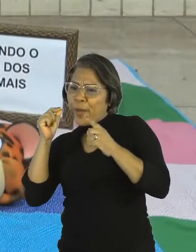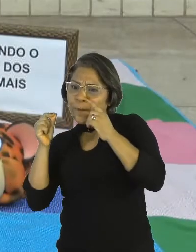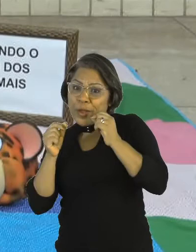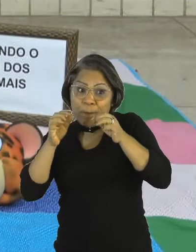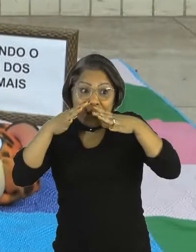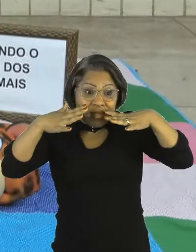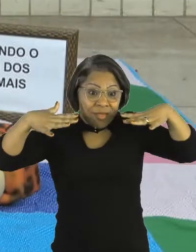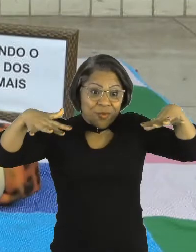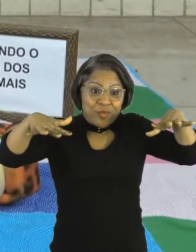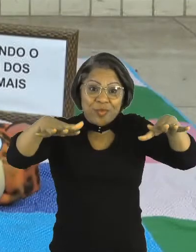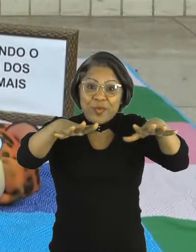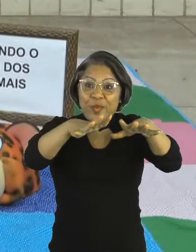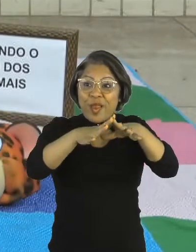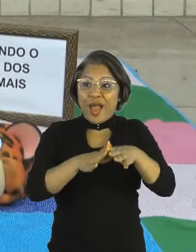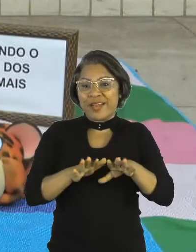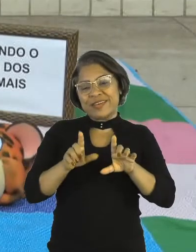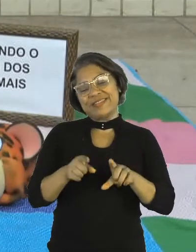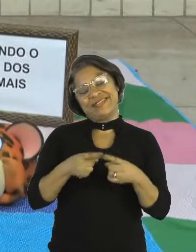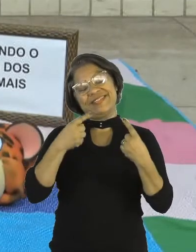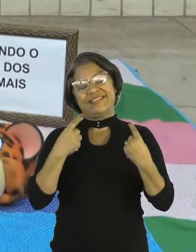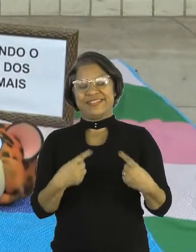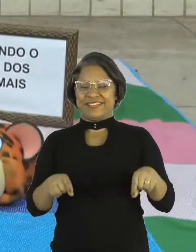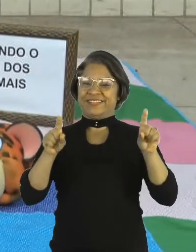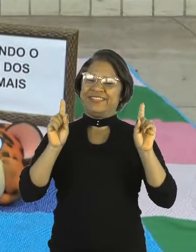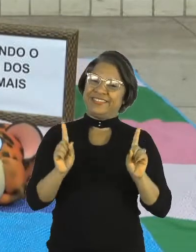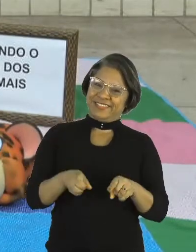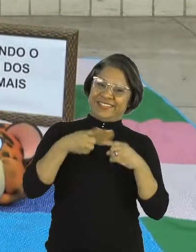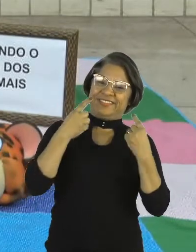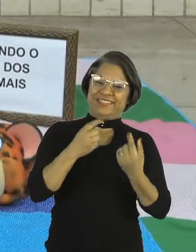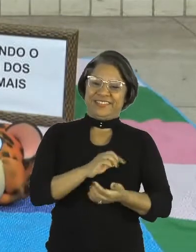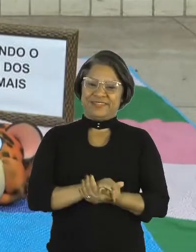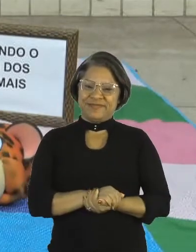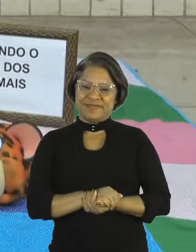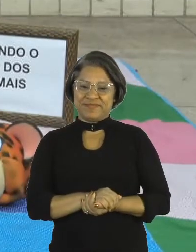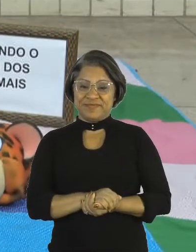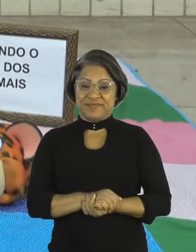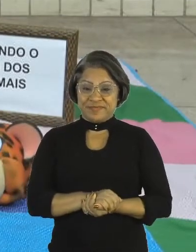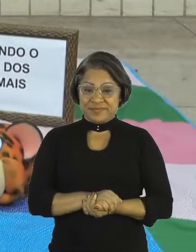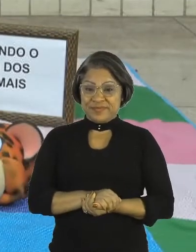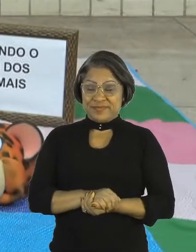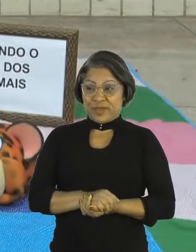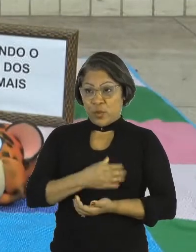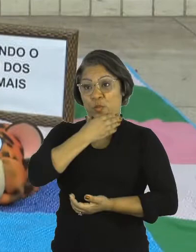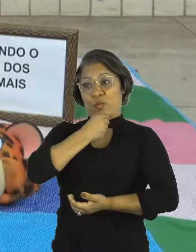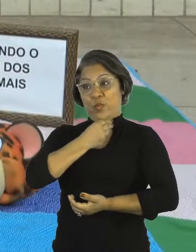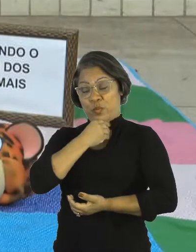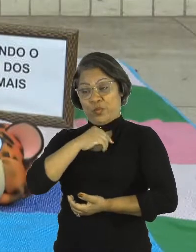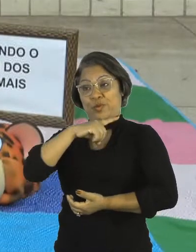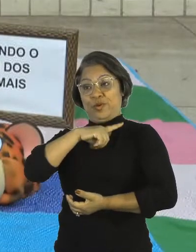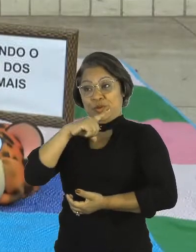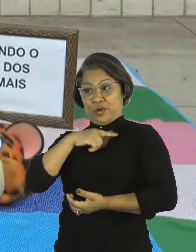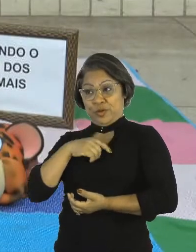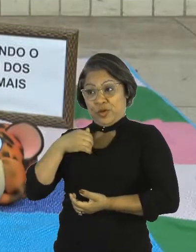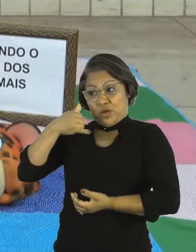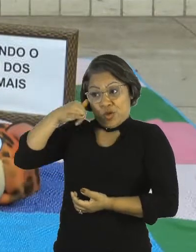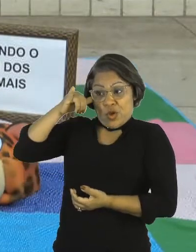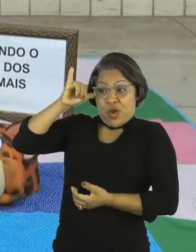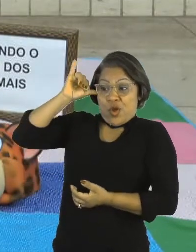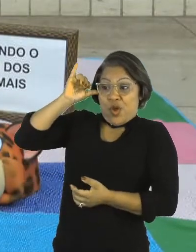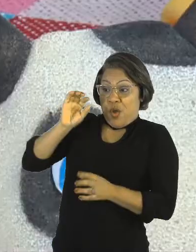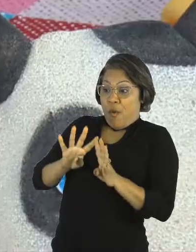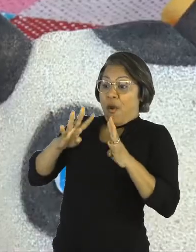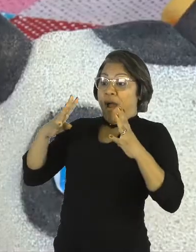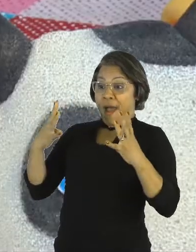miau-miau-miau pra todo lado, ia-ia-ô. Seu Lobato tinha um sítio,